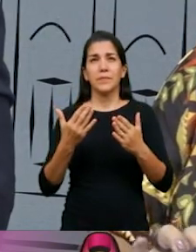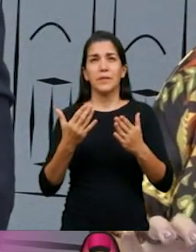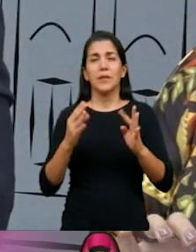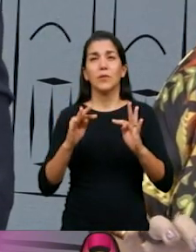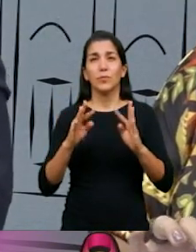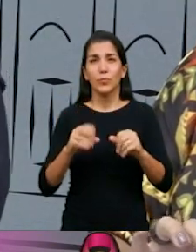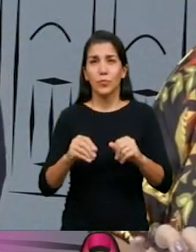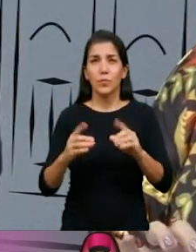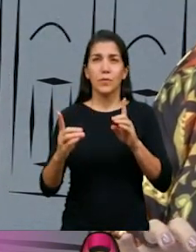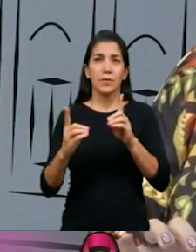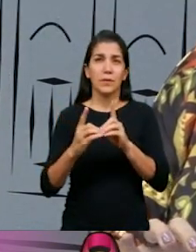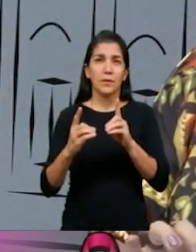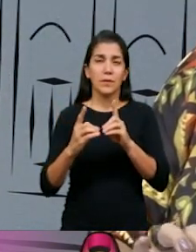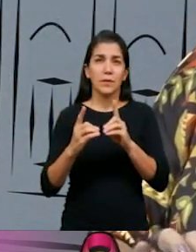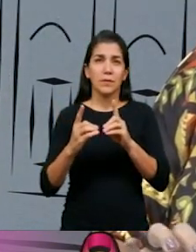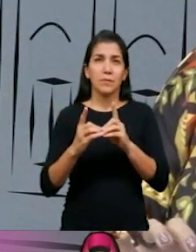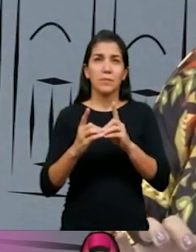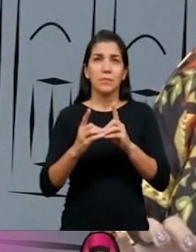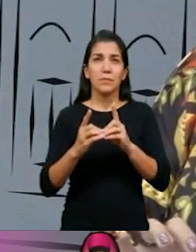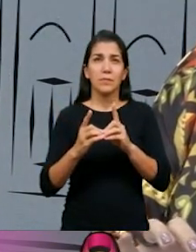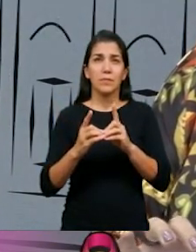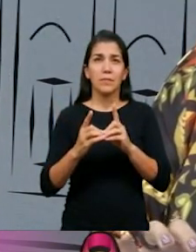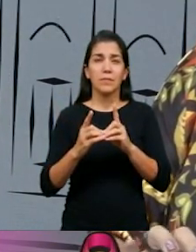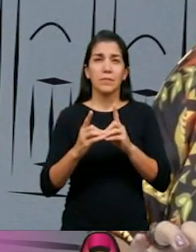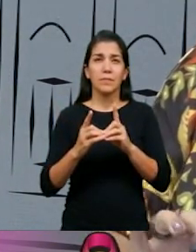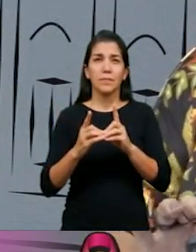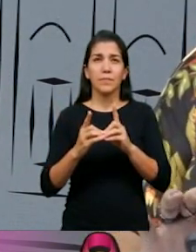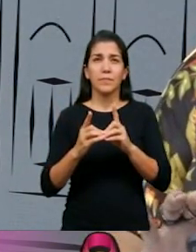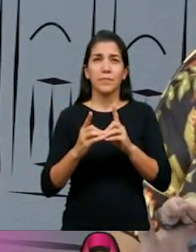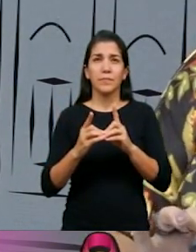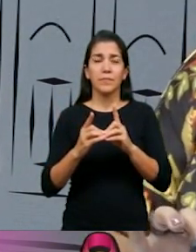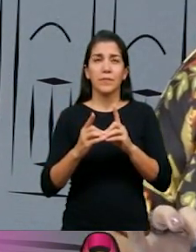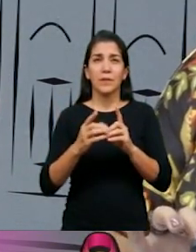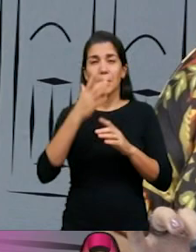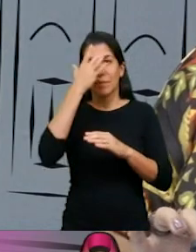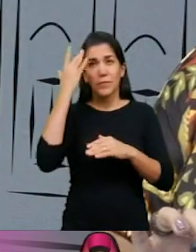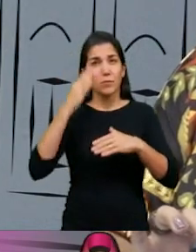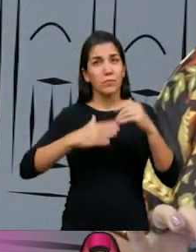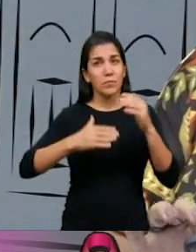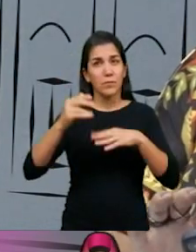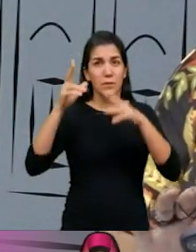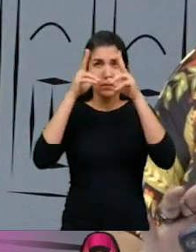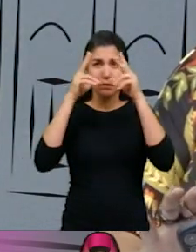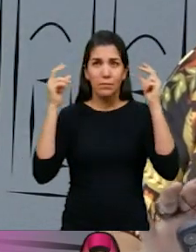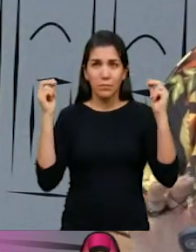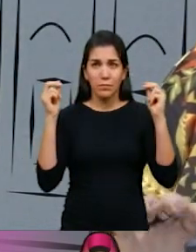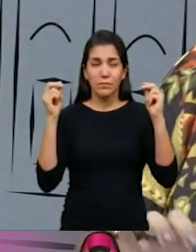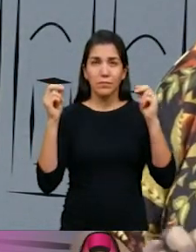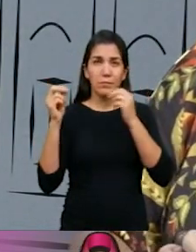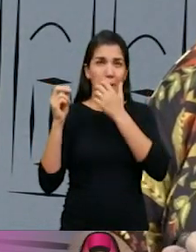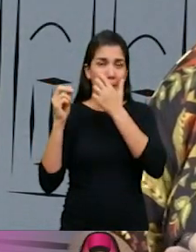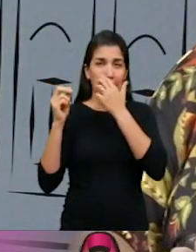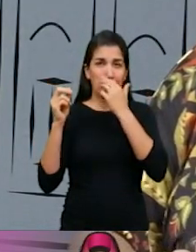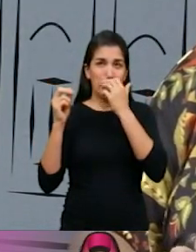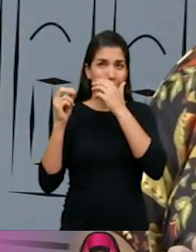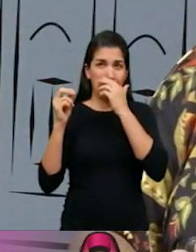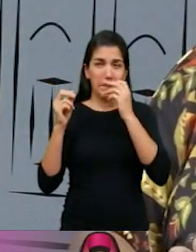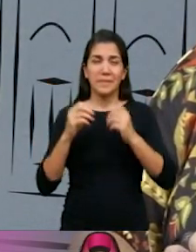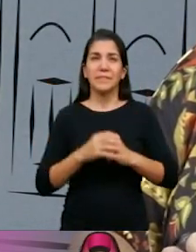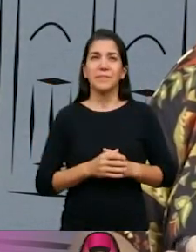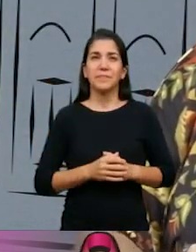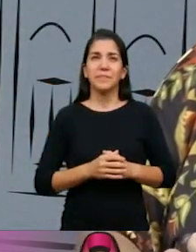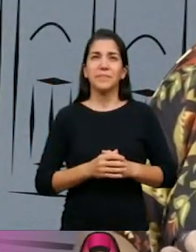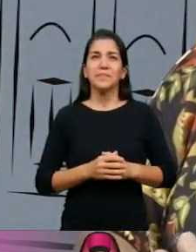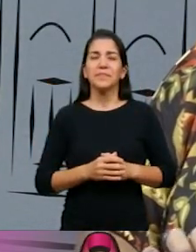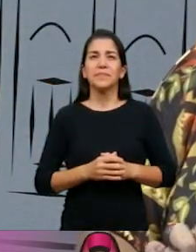está sendo feito por profissionais da enfermagem, que são pessoas capacitadas para um serviço muito específico, que é o da enfermagem, que estão